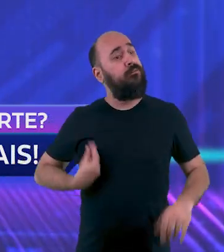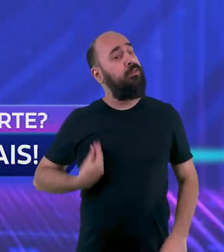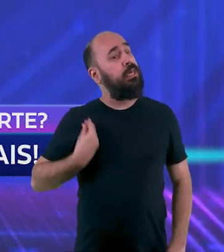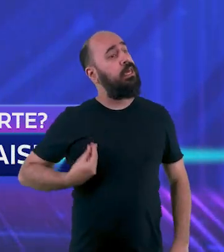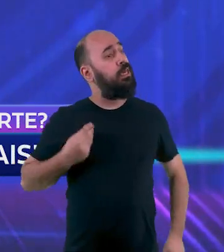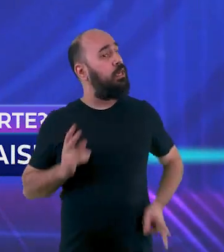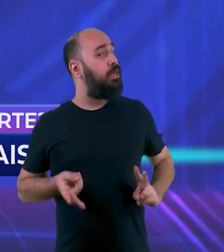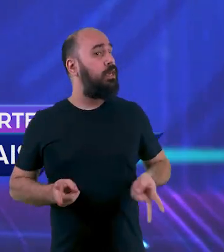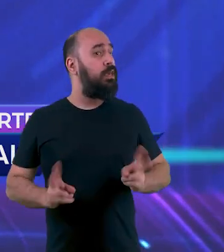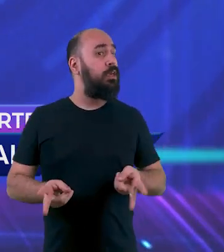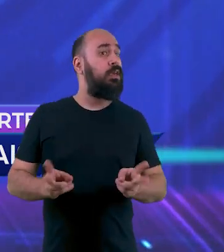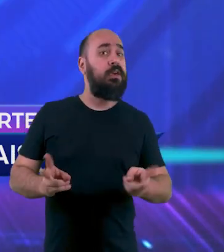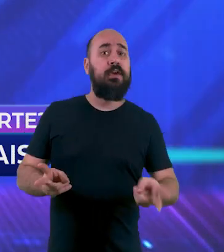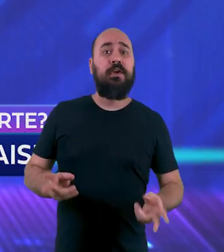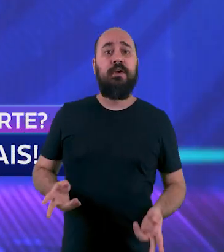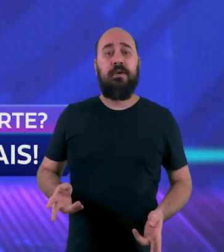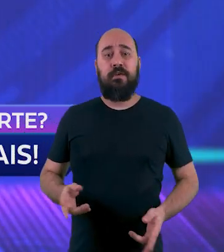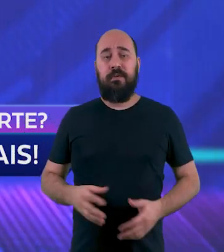vivas.